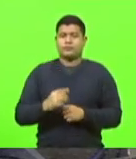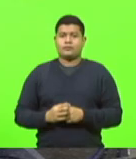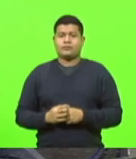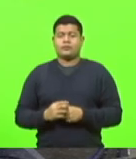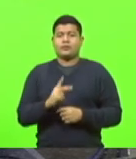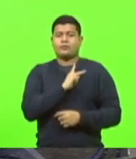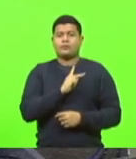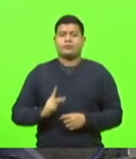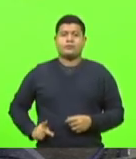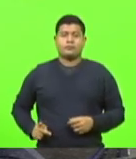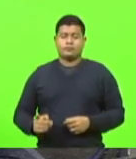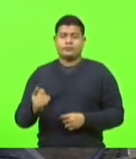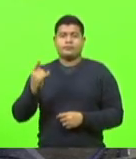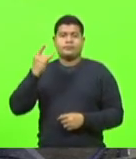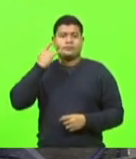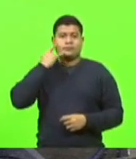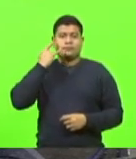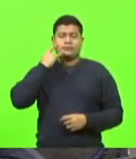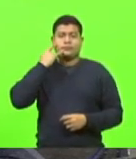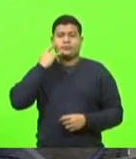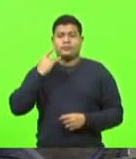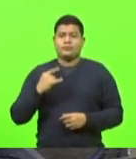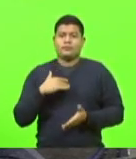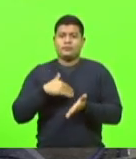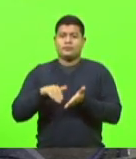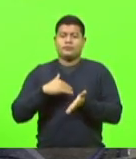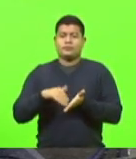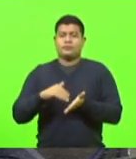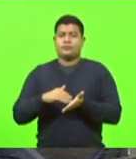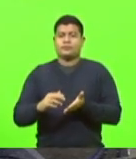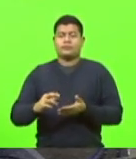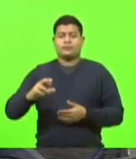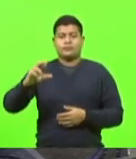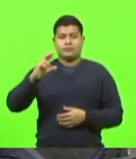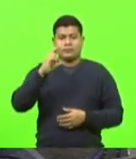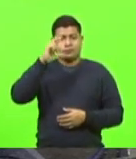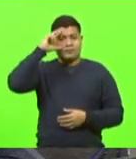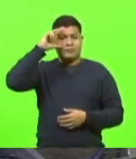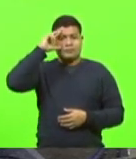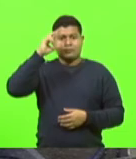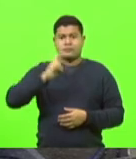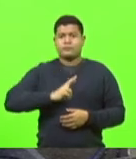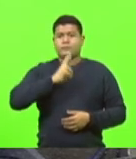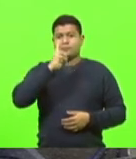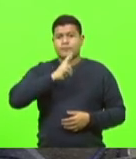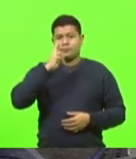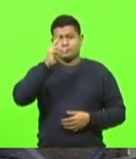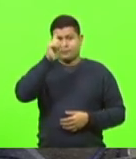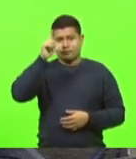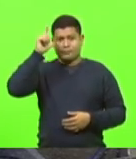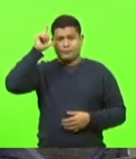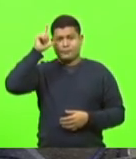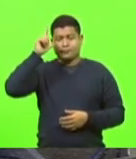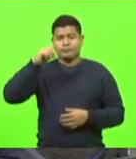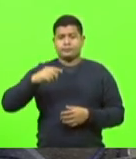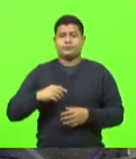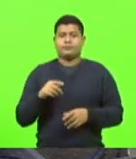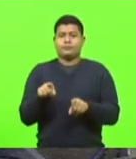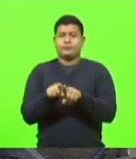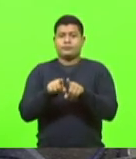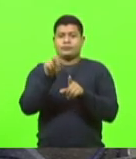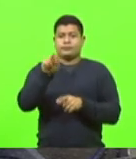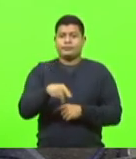Presidência, deputado Mauro de Nadal, secretarias, deputados Ricardo Alvaro, Rodrigo Minoto, Laércio Schuster e padre Pedro